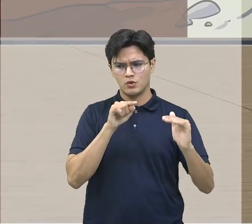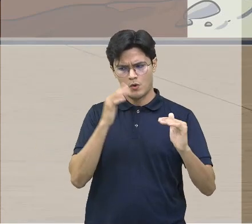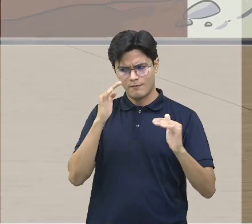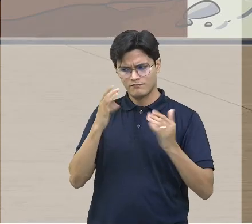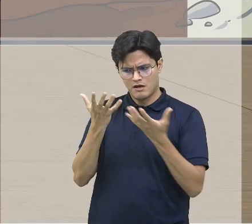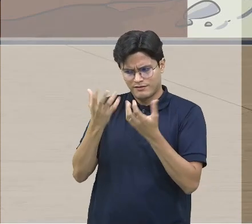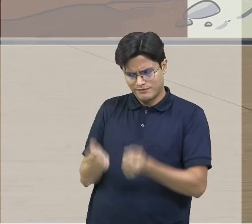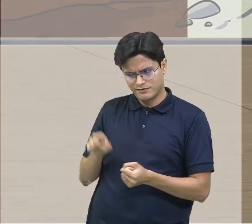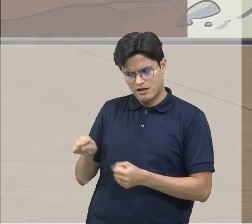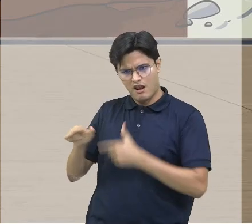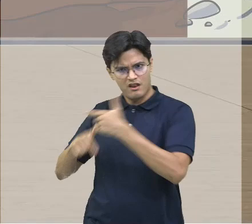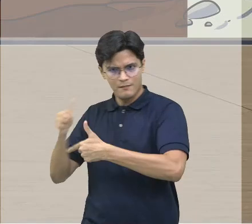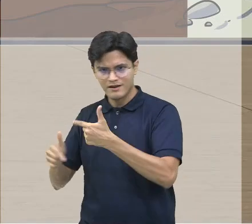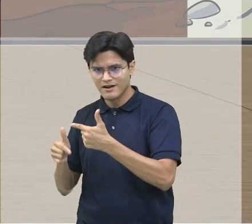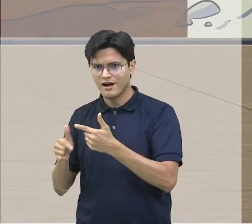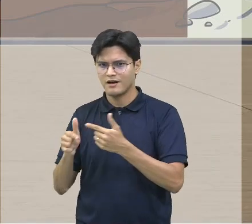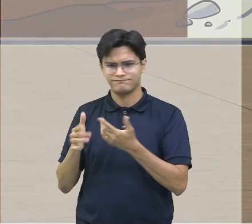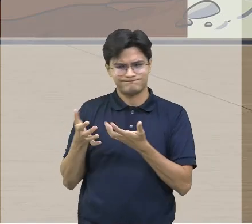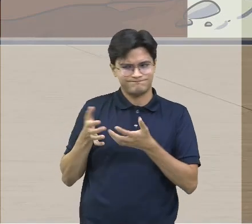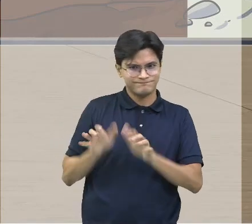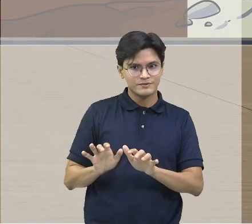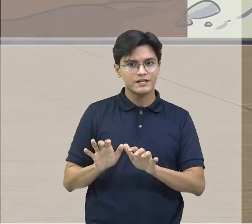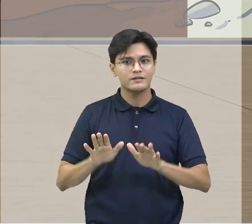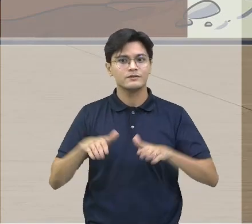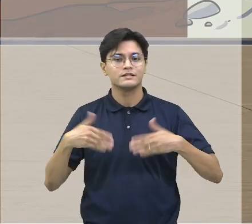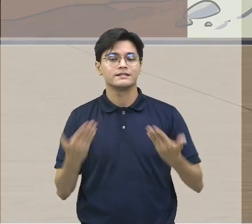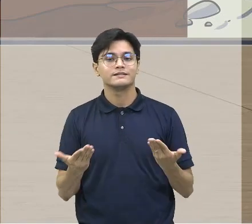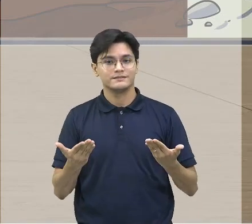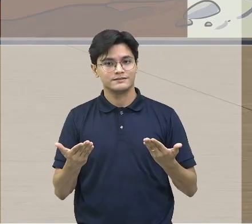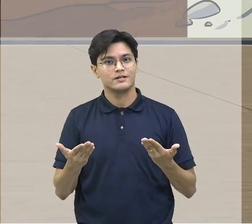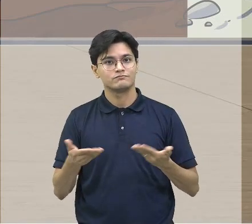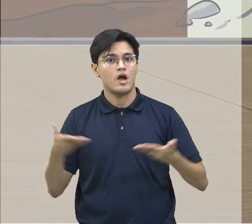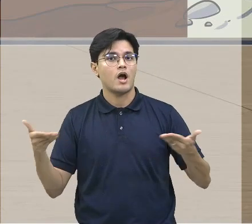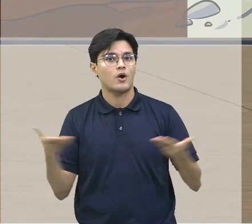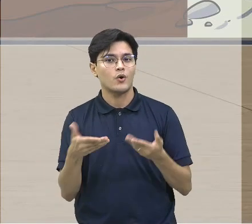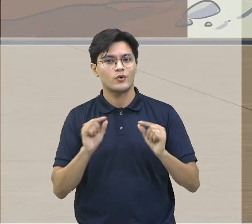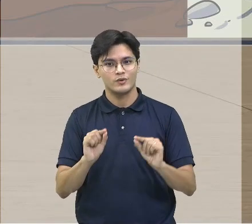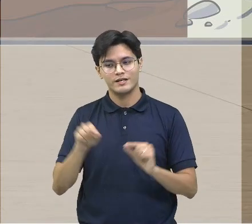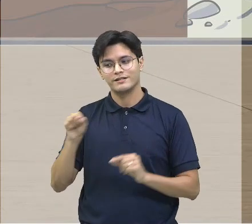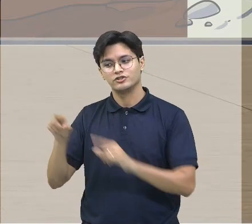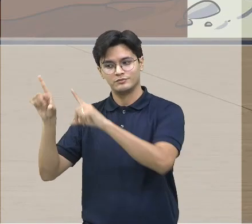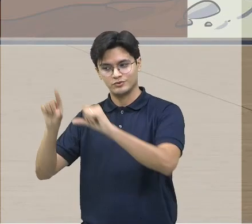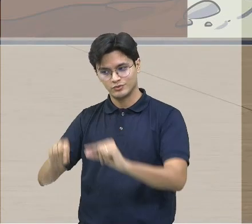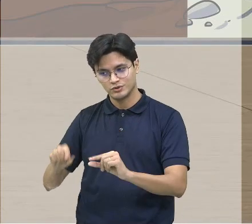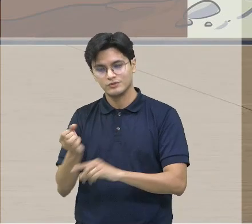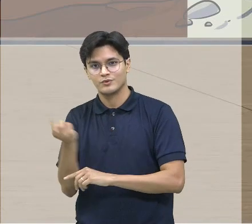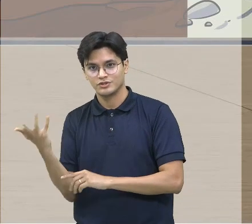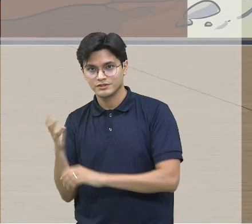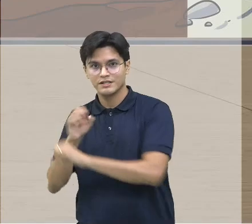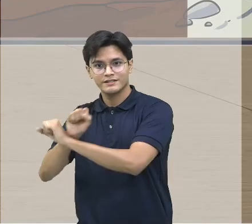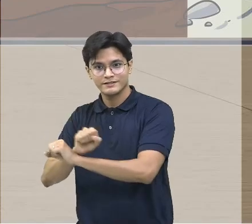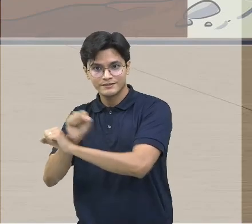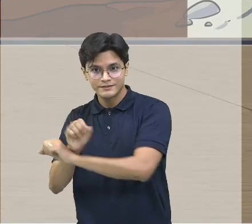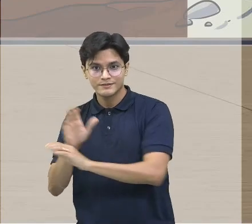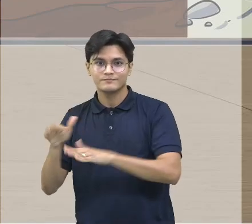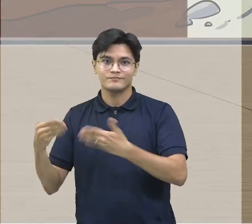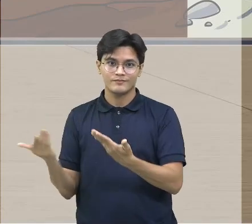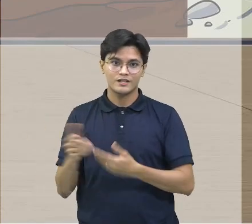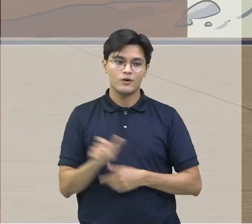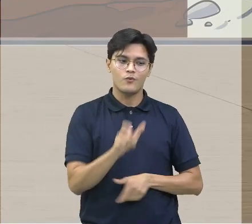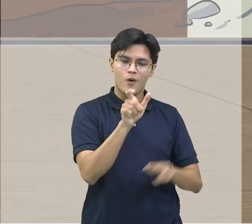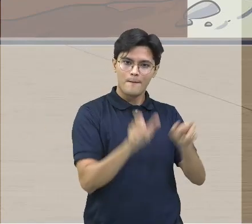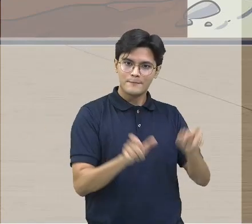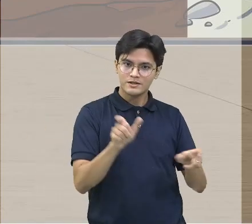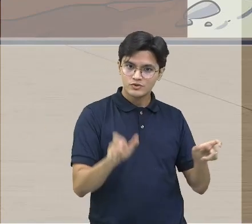nessa relação de servidão, a gente vai ter então o quê? Uma pessoa com maior importância, que normalmente é dona daquelas terras, que está ligada